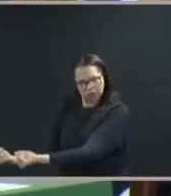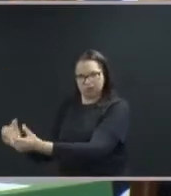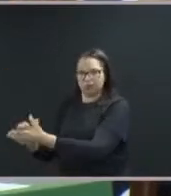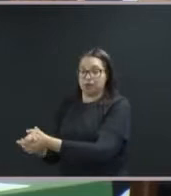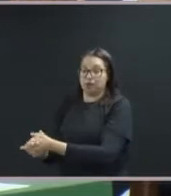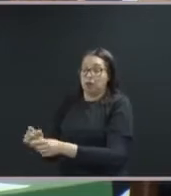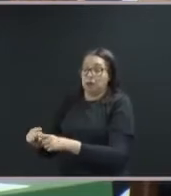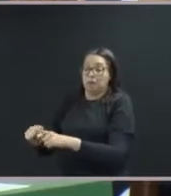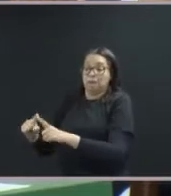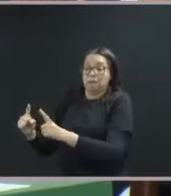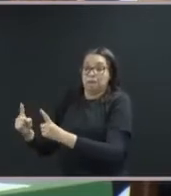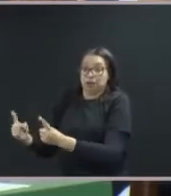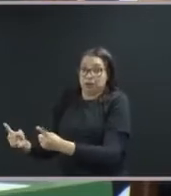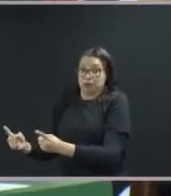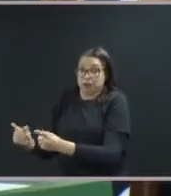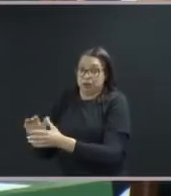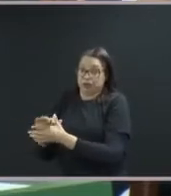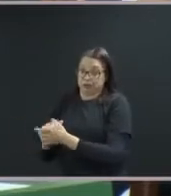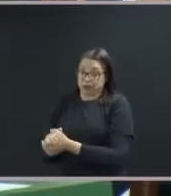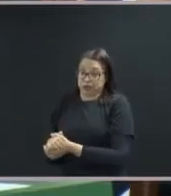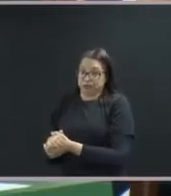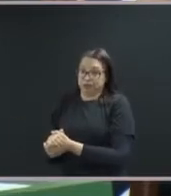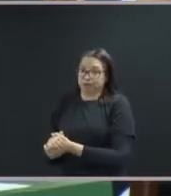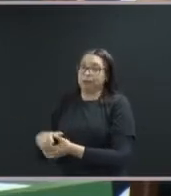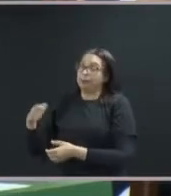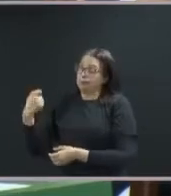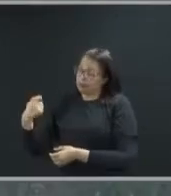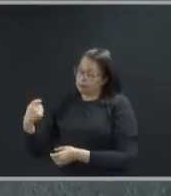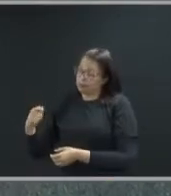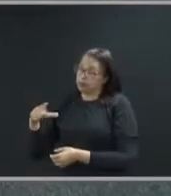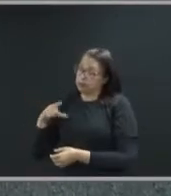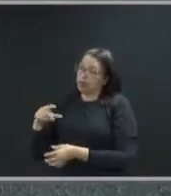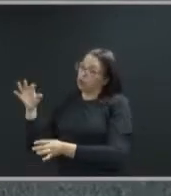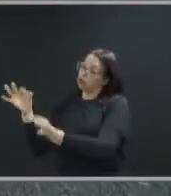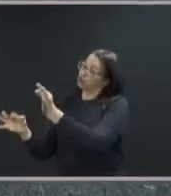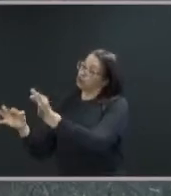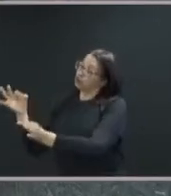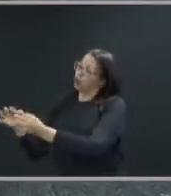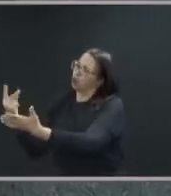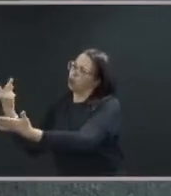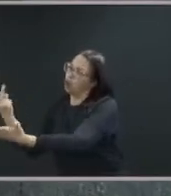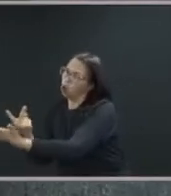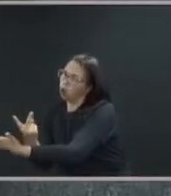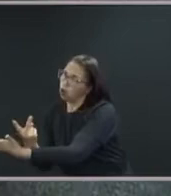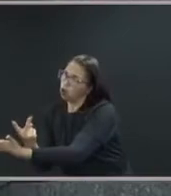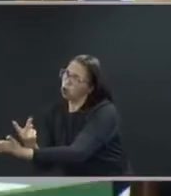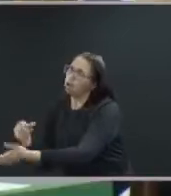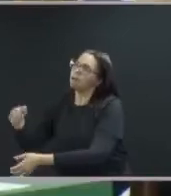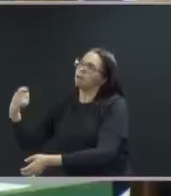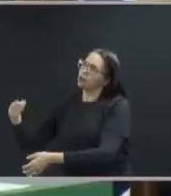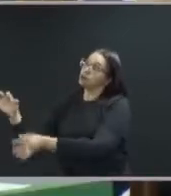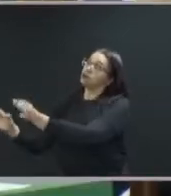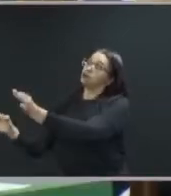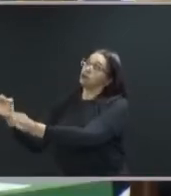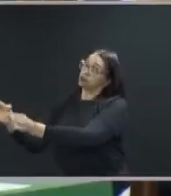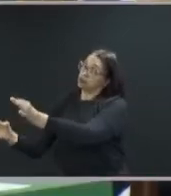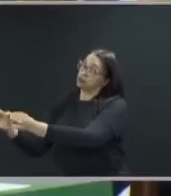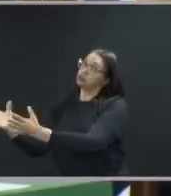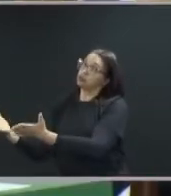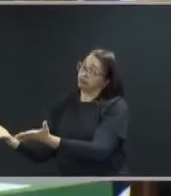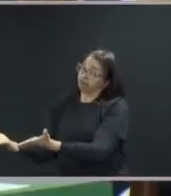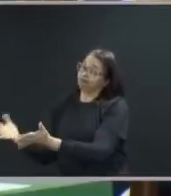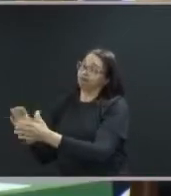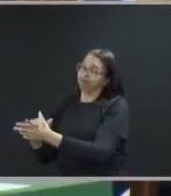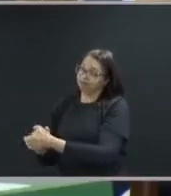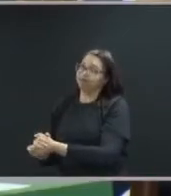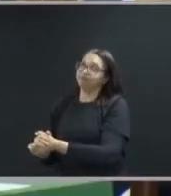comportamento de justiça, é complicado. Errou, tem que ser disciplinado. Só bastardo. Quem é